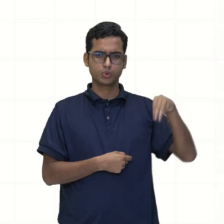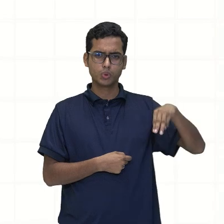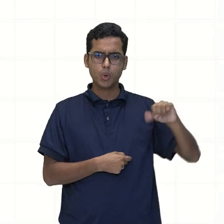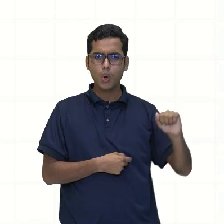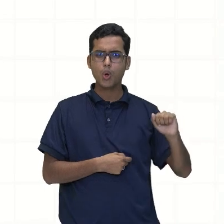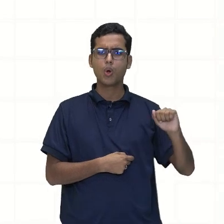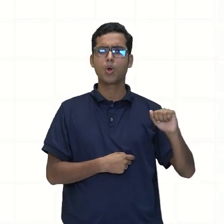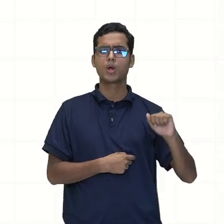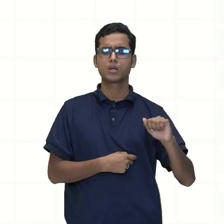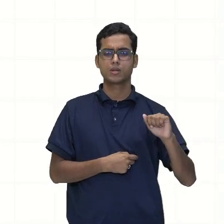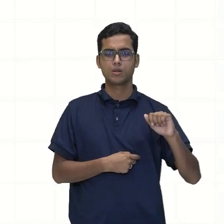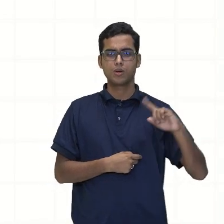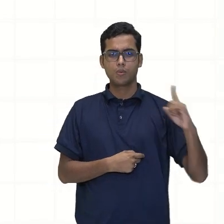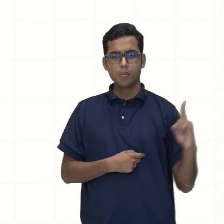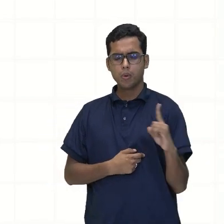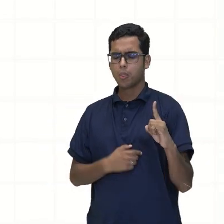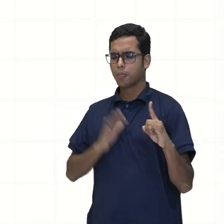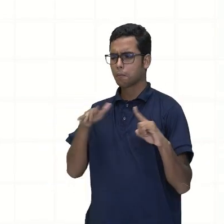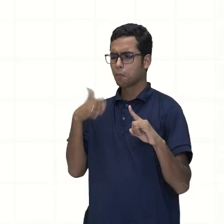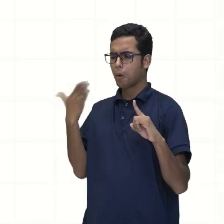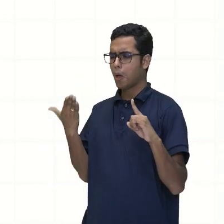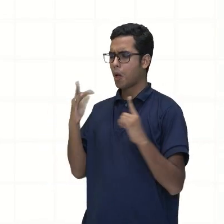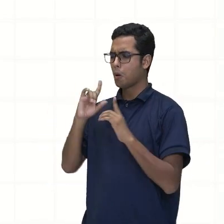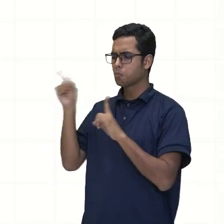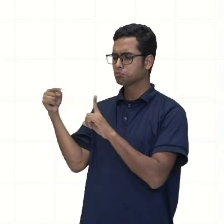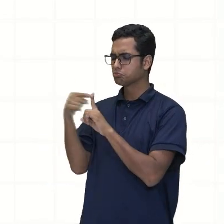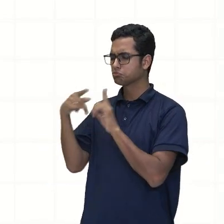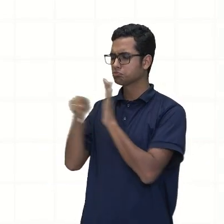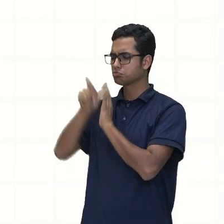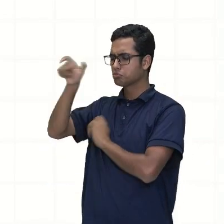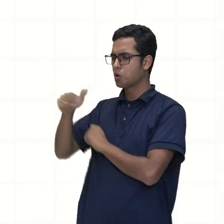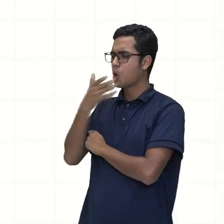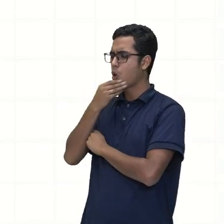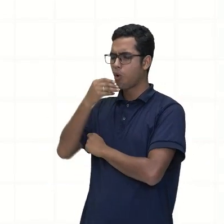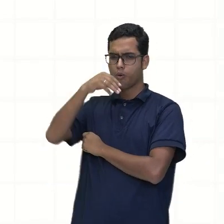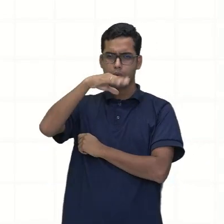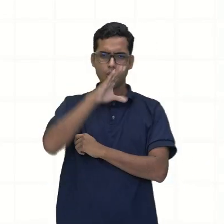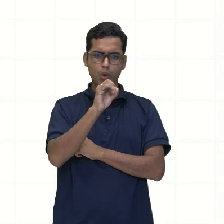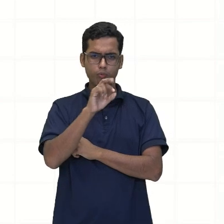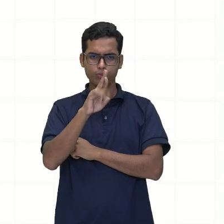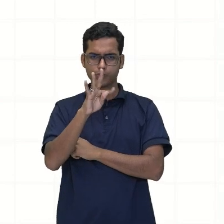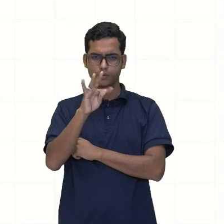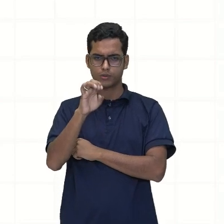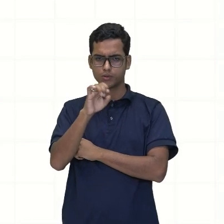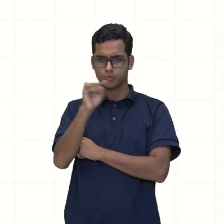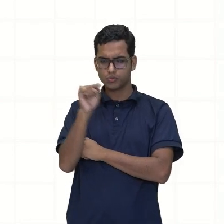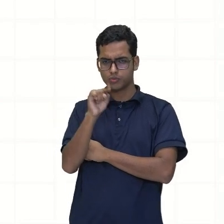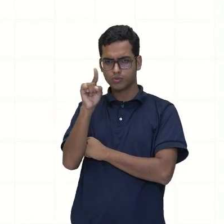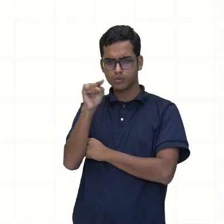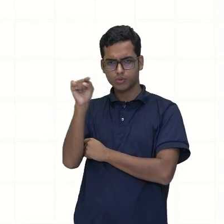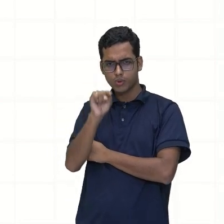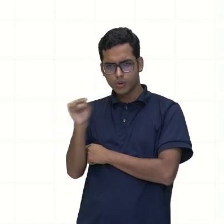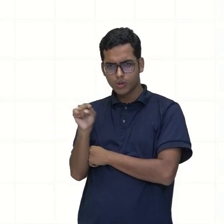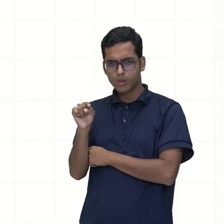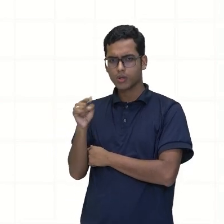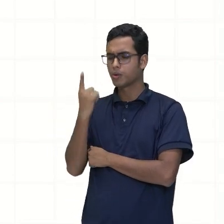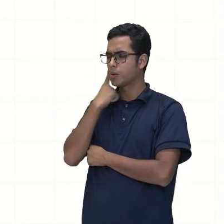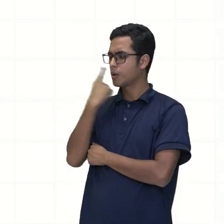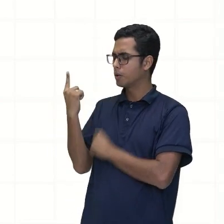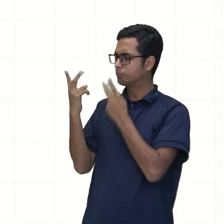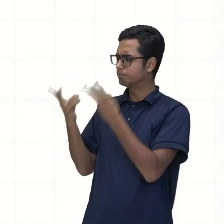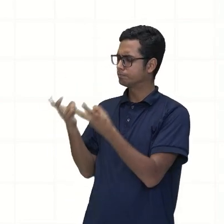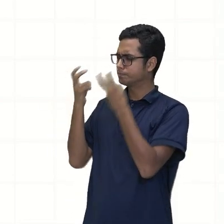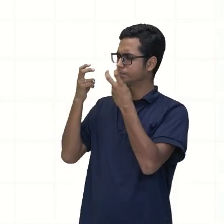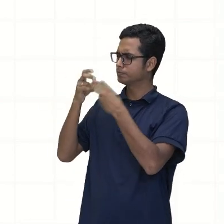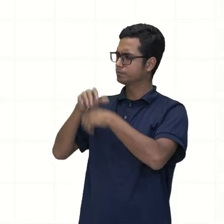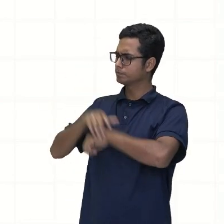era justamente a intenção de Cortés. E com o passar do tempo, Montezuma ele verifica que Cortés não tem vamos dizer